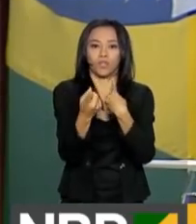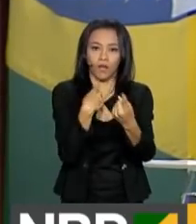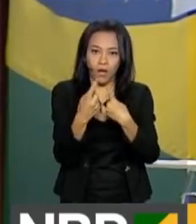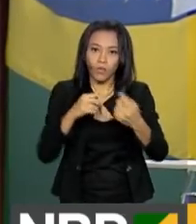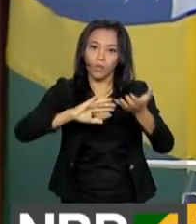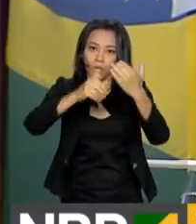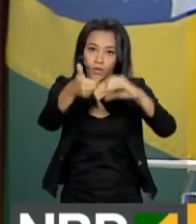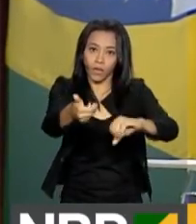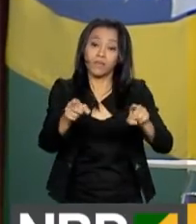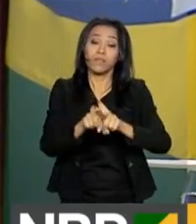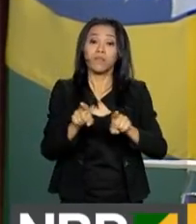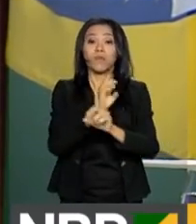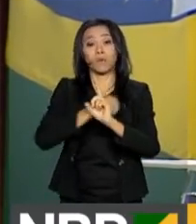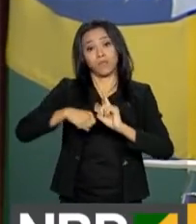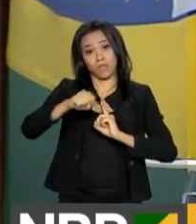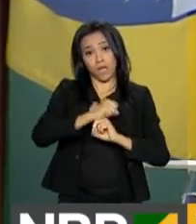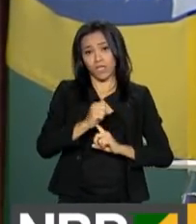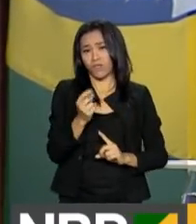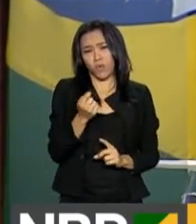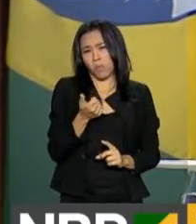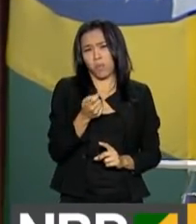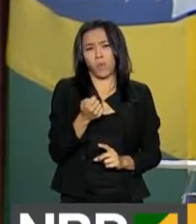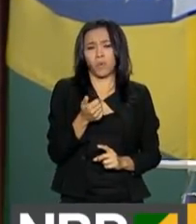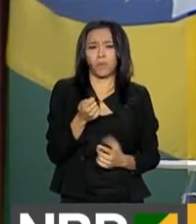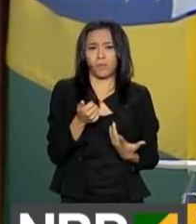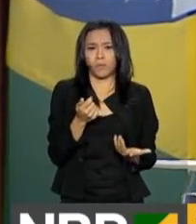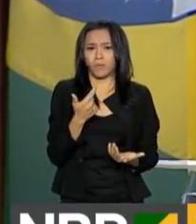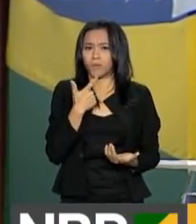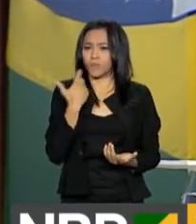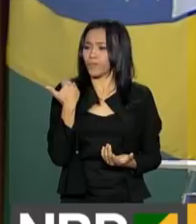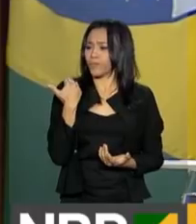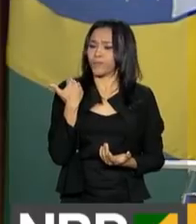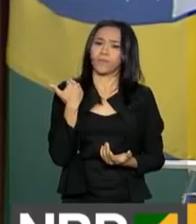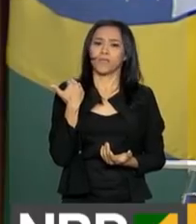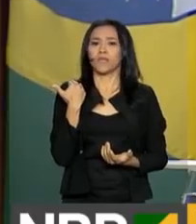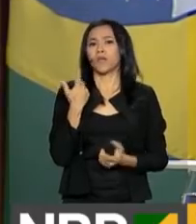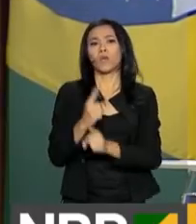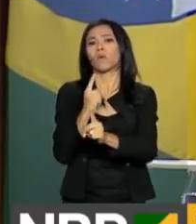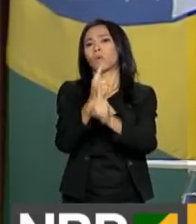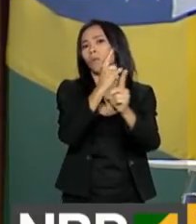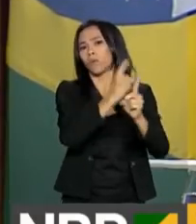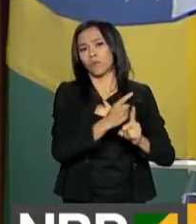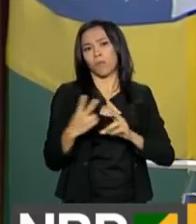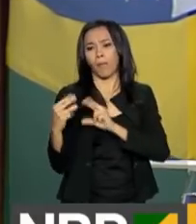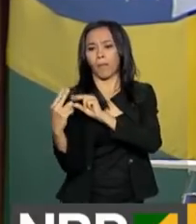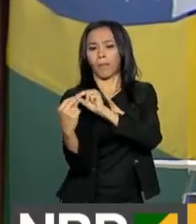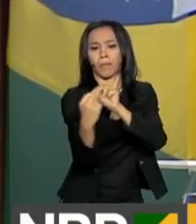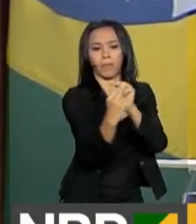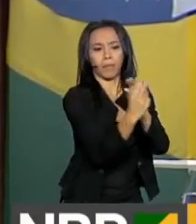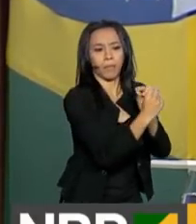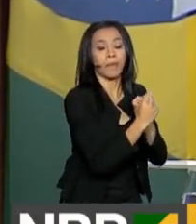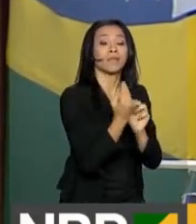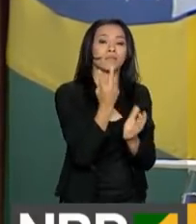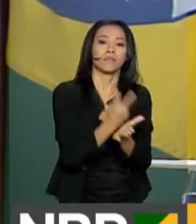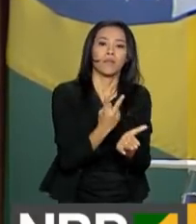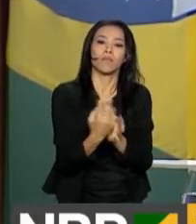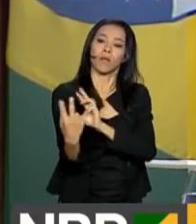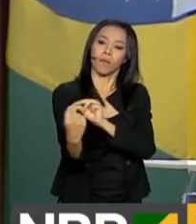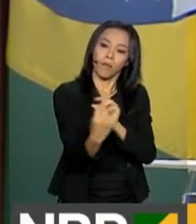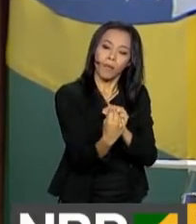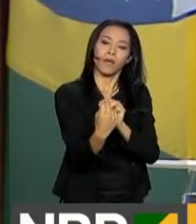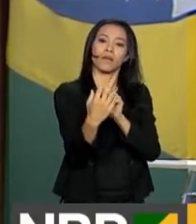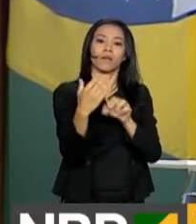sociedade não foram poucos eventos que foram praticados pelo governo depois de uma interlocução com a